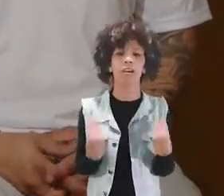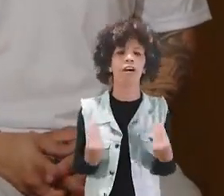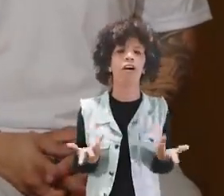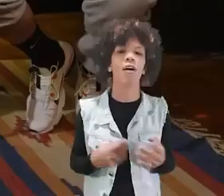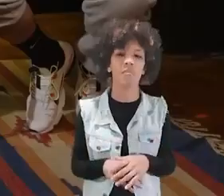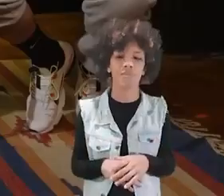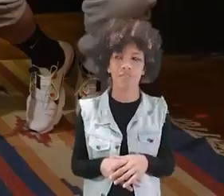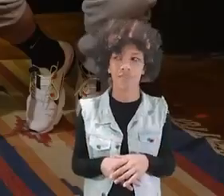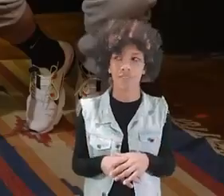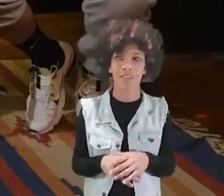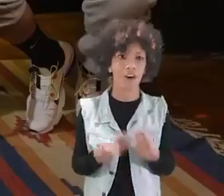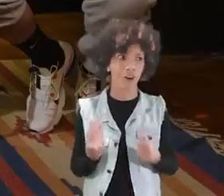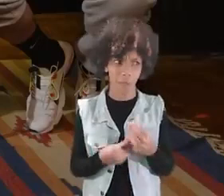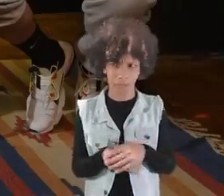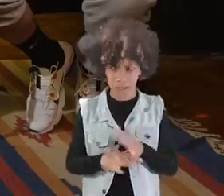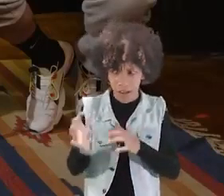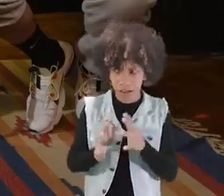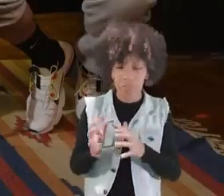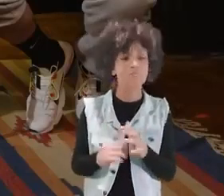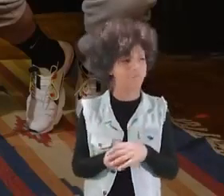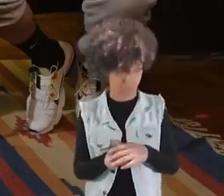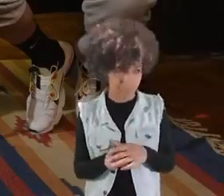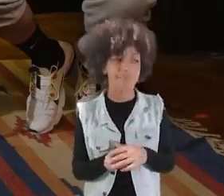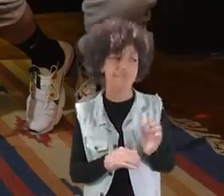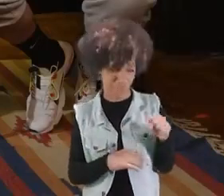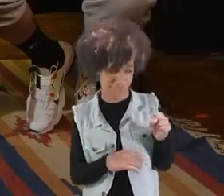vai dar em quê você acha que foi meio guerra Casa